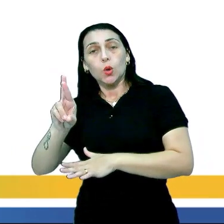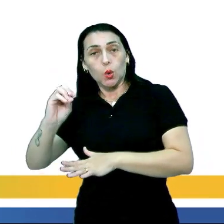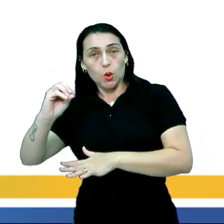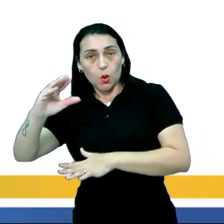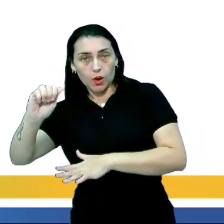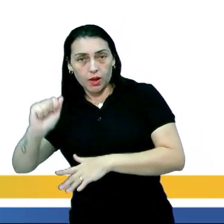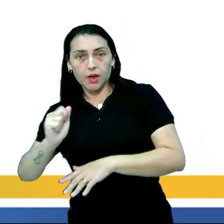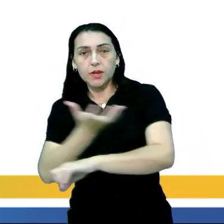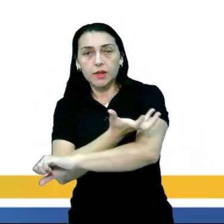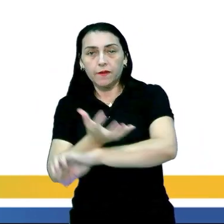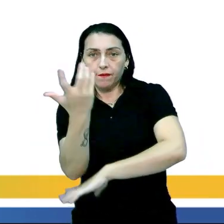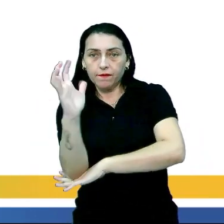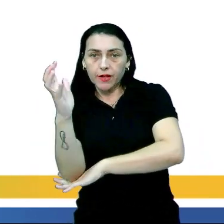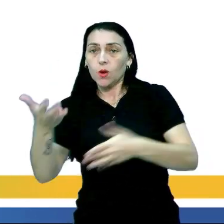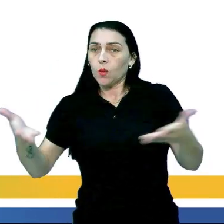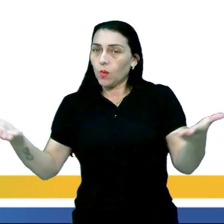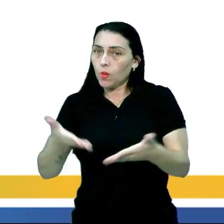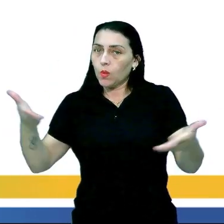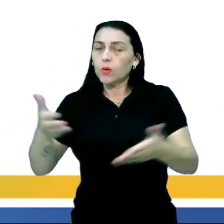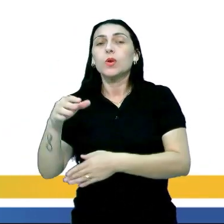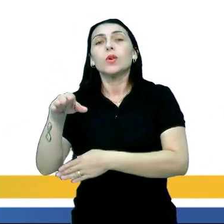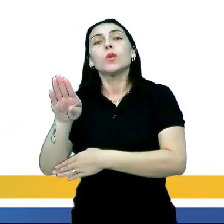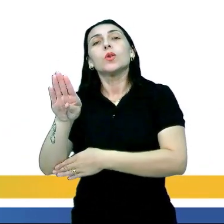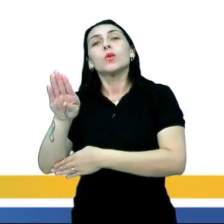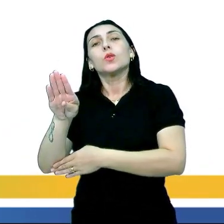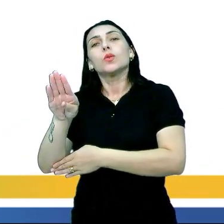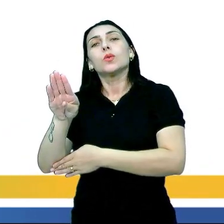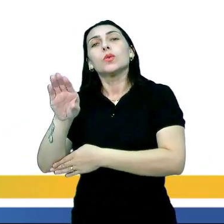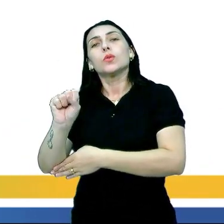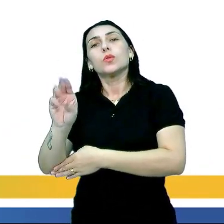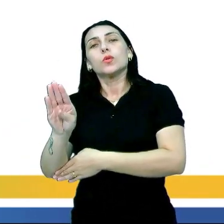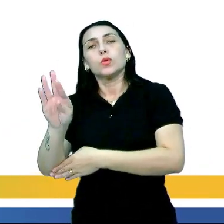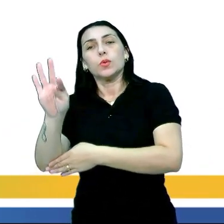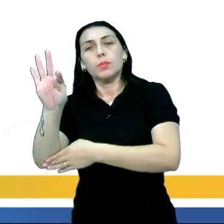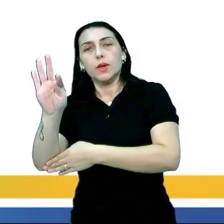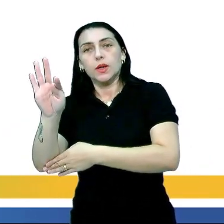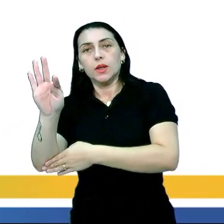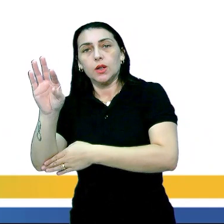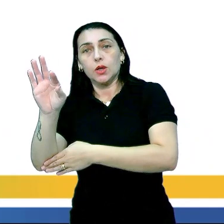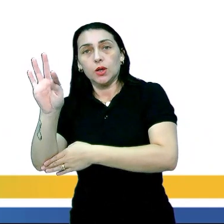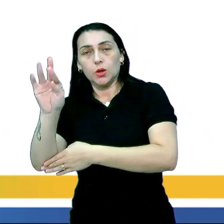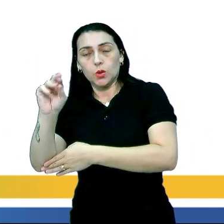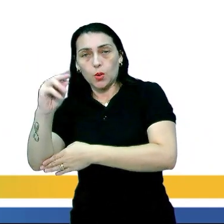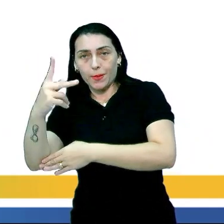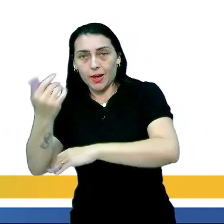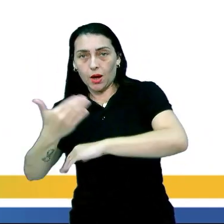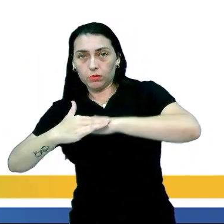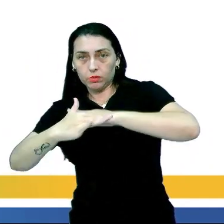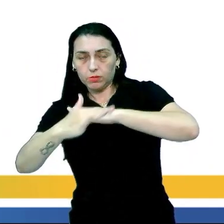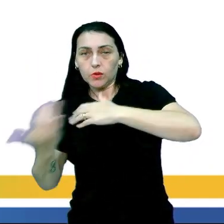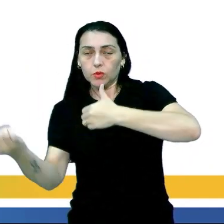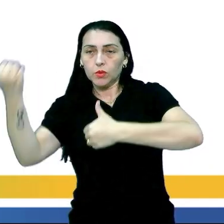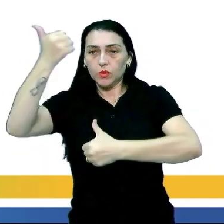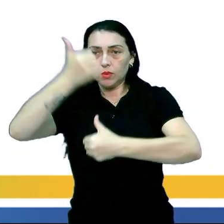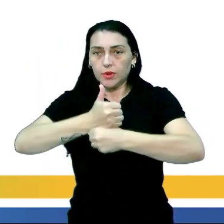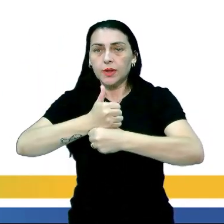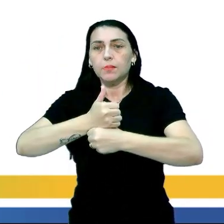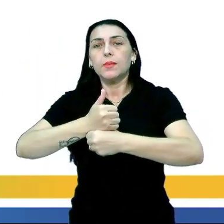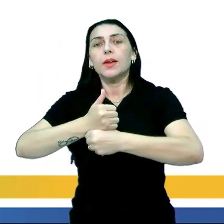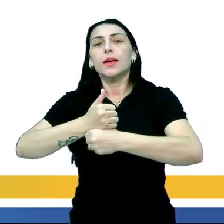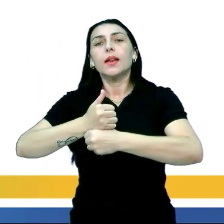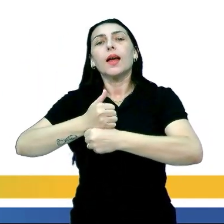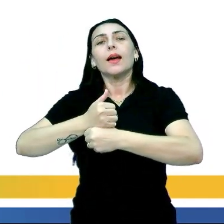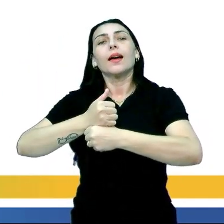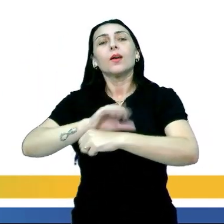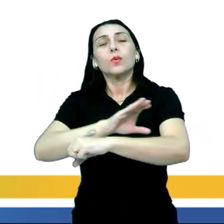Atualmente, a vegetação de floresta subtropical dos pampas está sendo substituída pela silvicultura